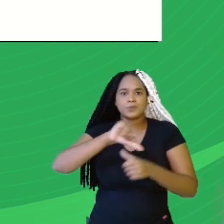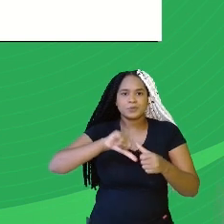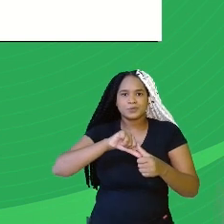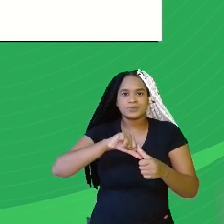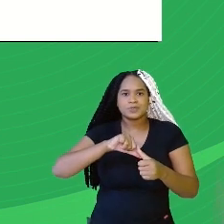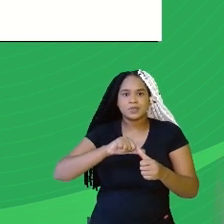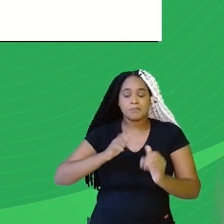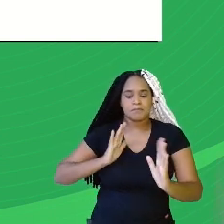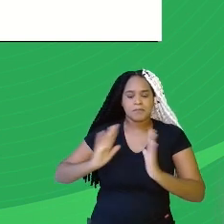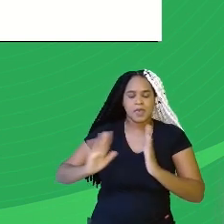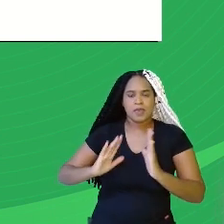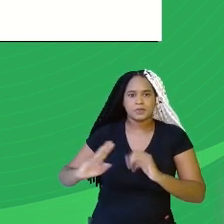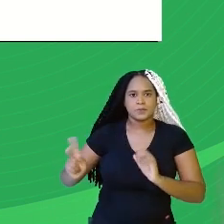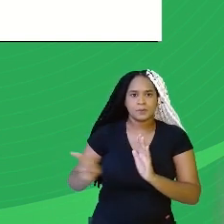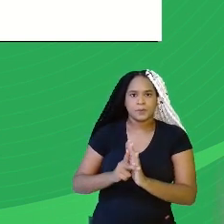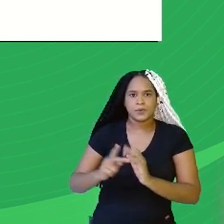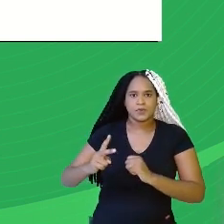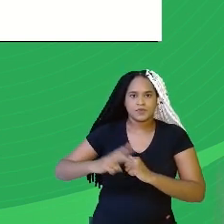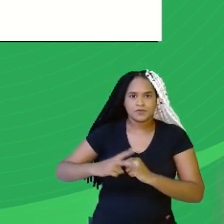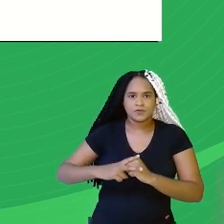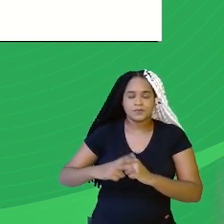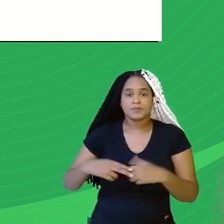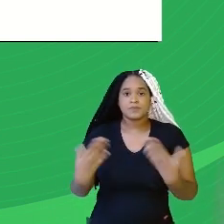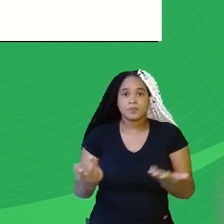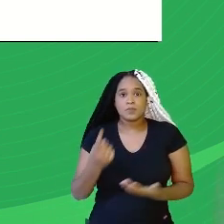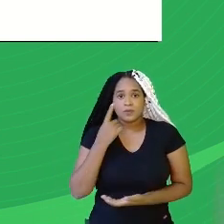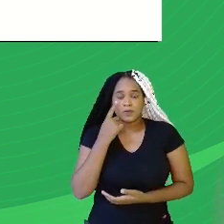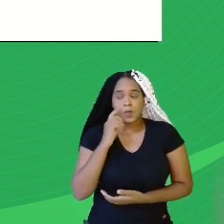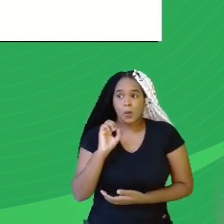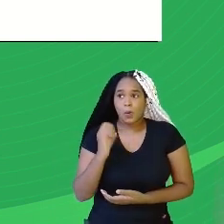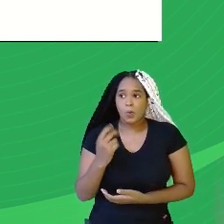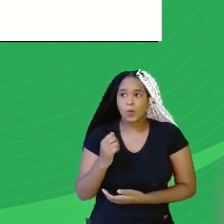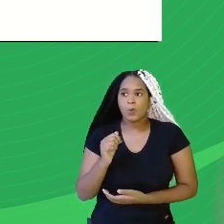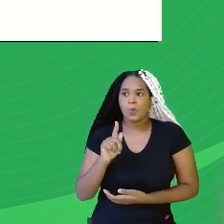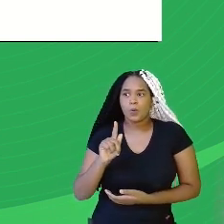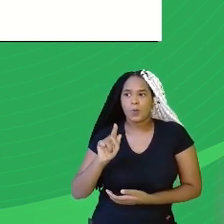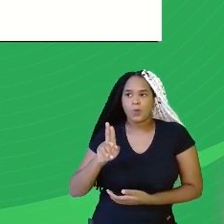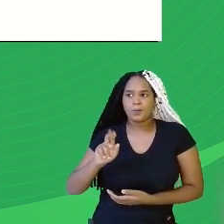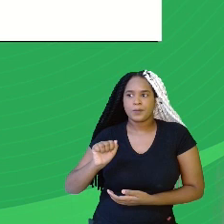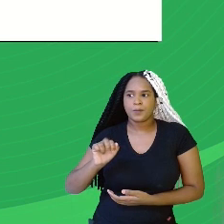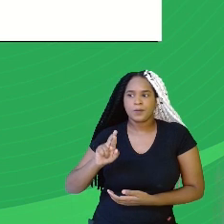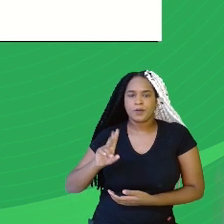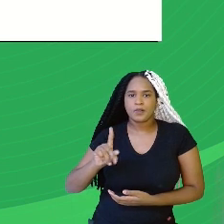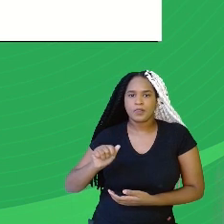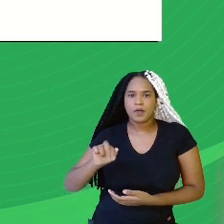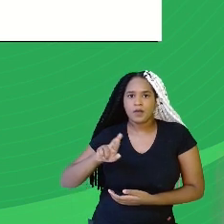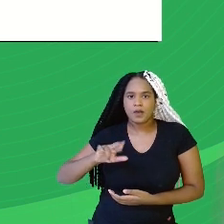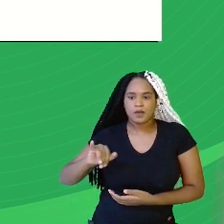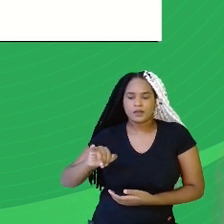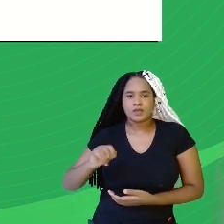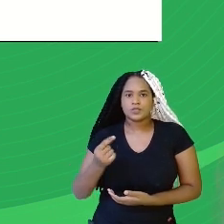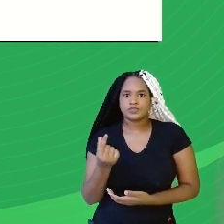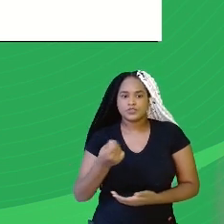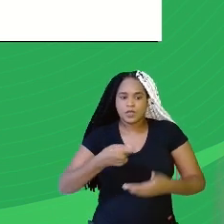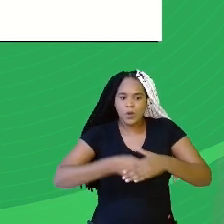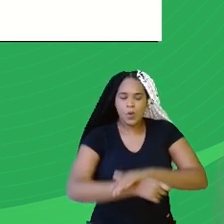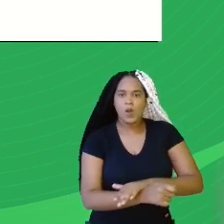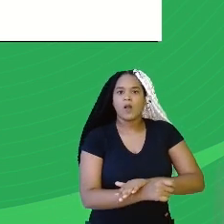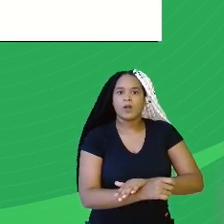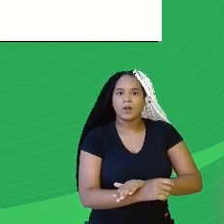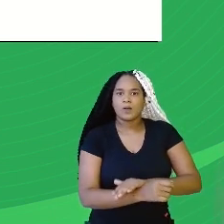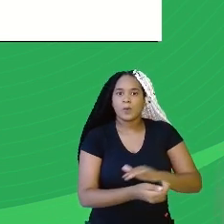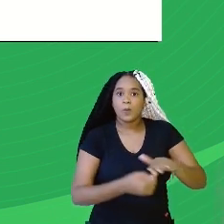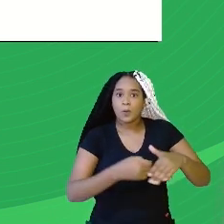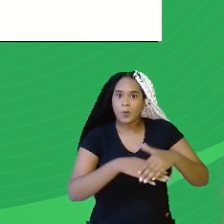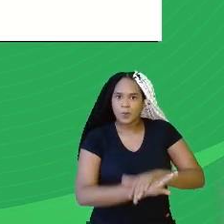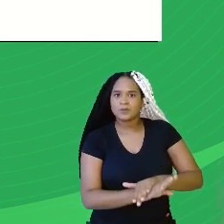o tempo. Aí eu coloquei agora, ou guardarei dinheiro e não comprarei o doce, ou comprarei o